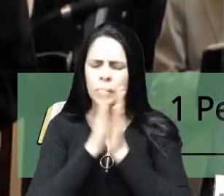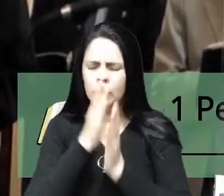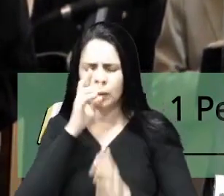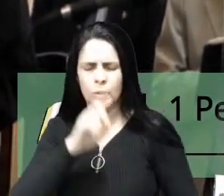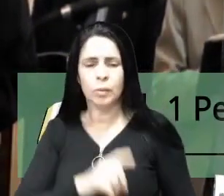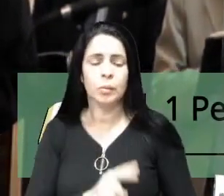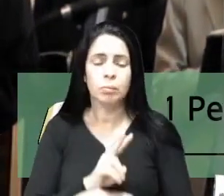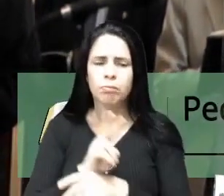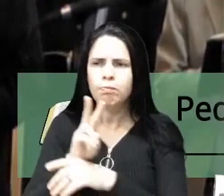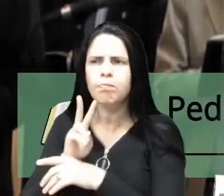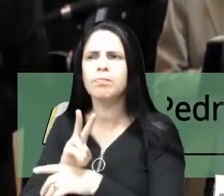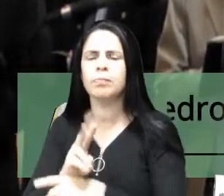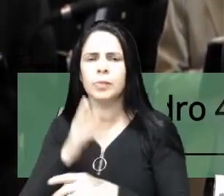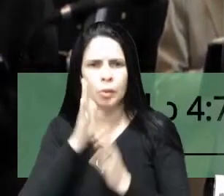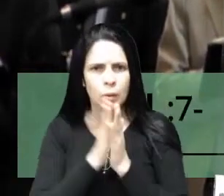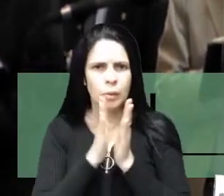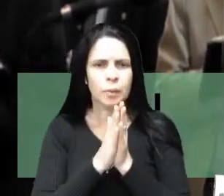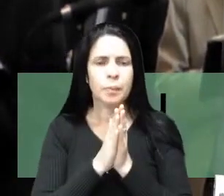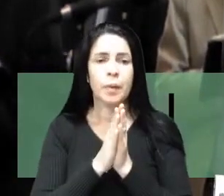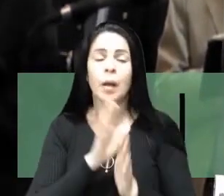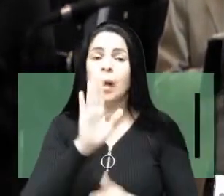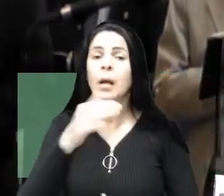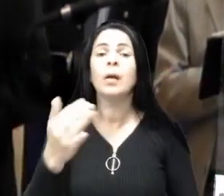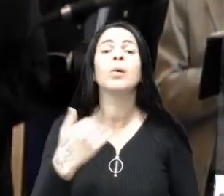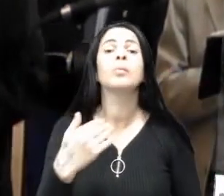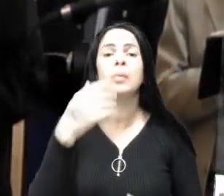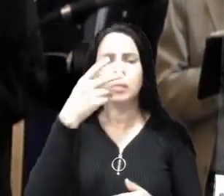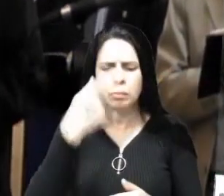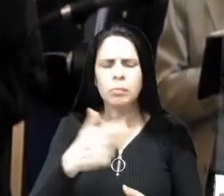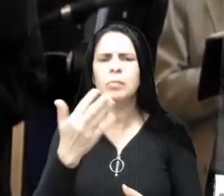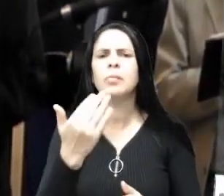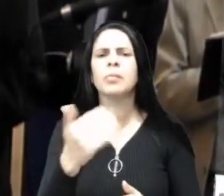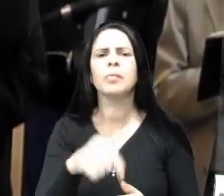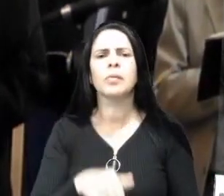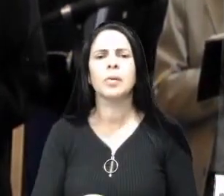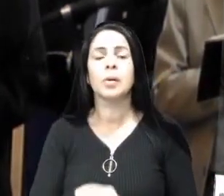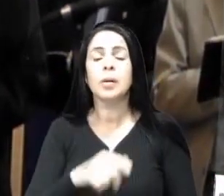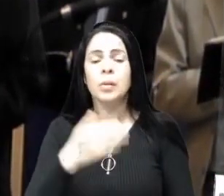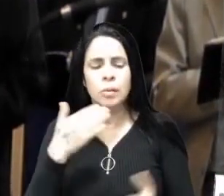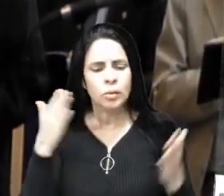próximo o fim de todas as coisas.